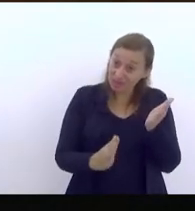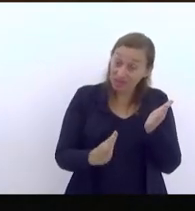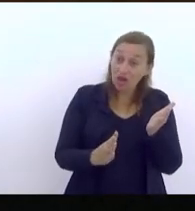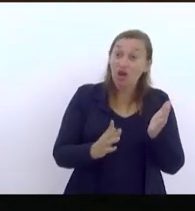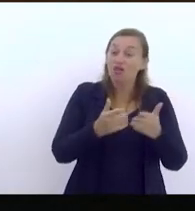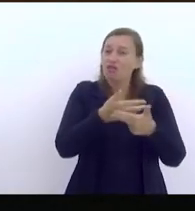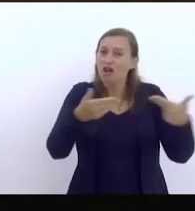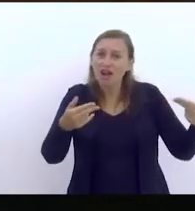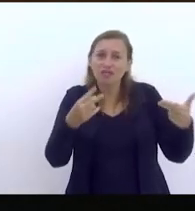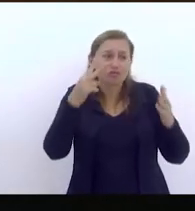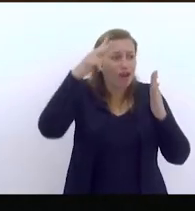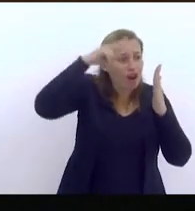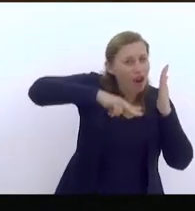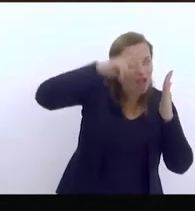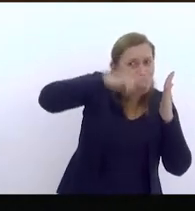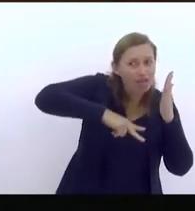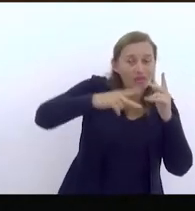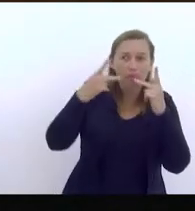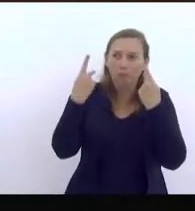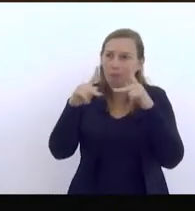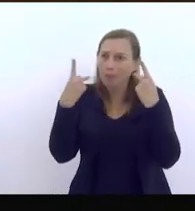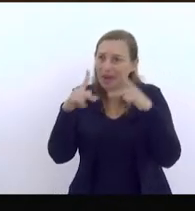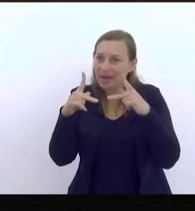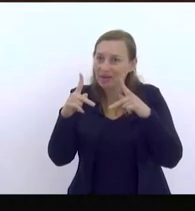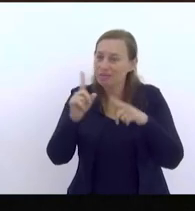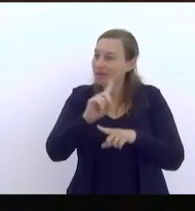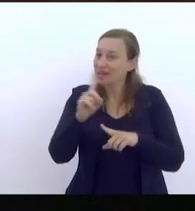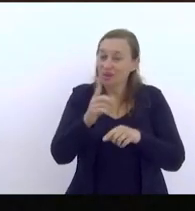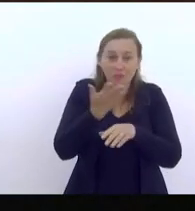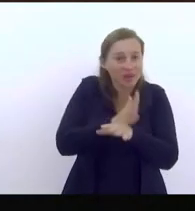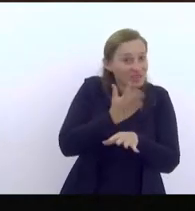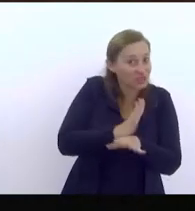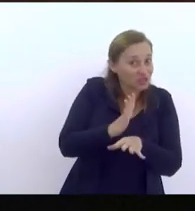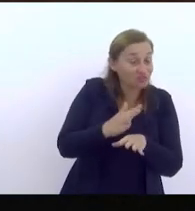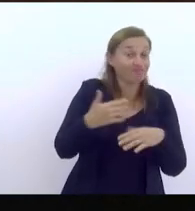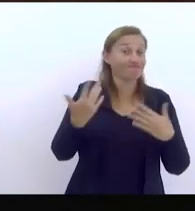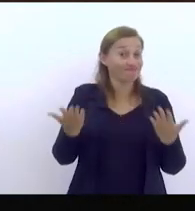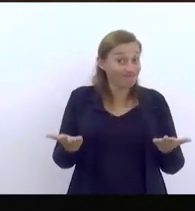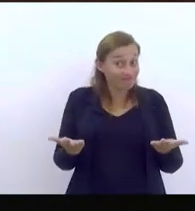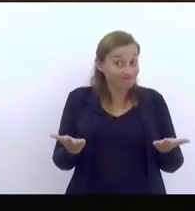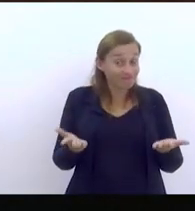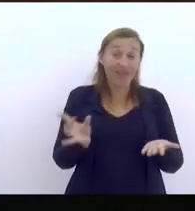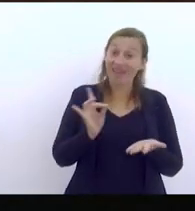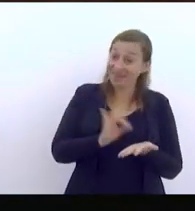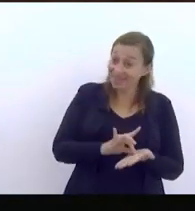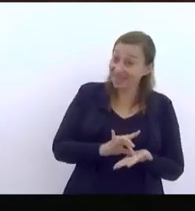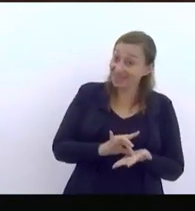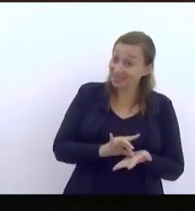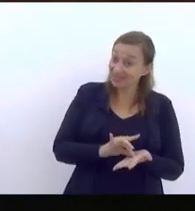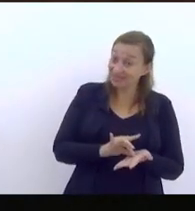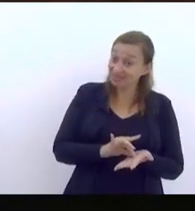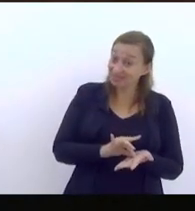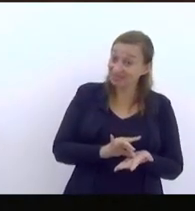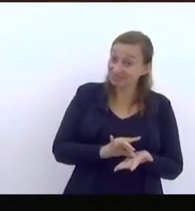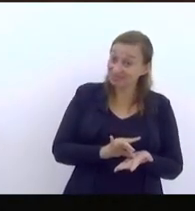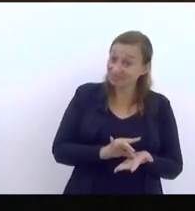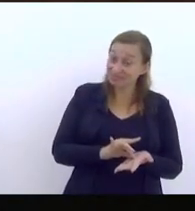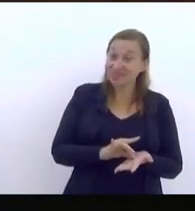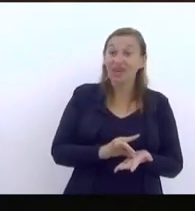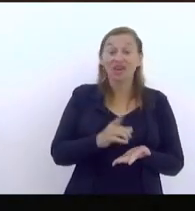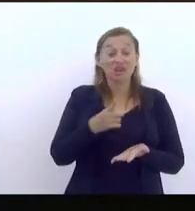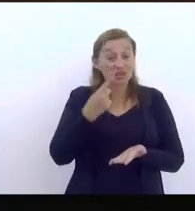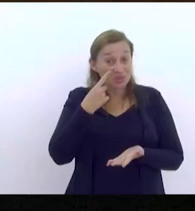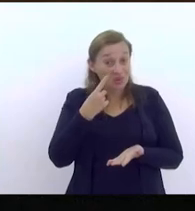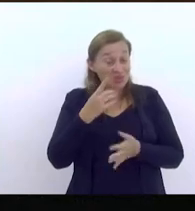leem, pregam, mas não praticam. Essa é a grande realidade. É o que nós